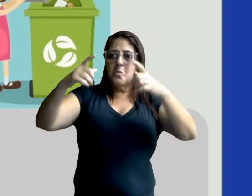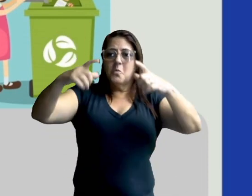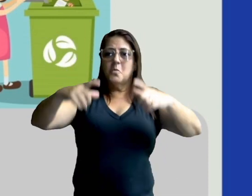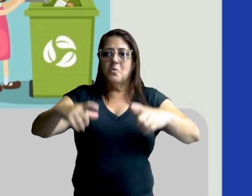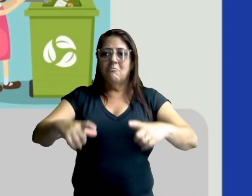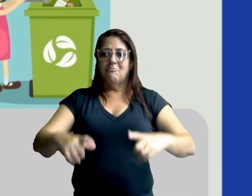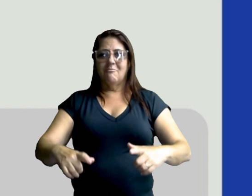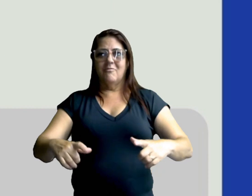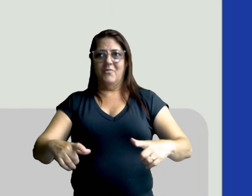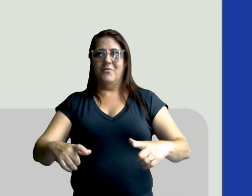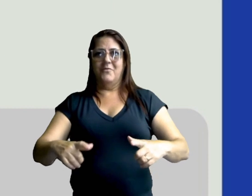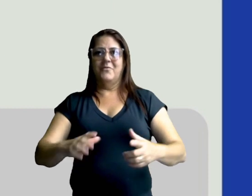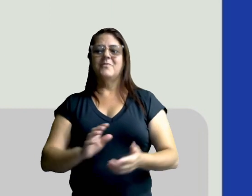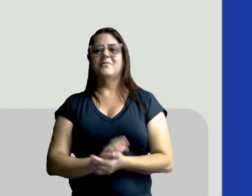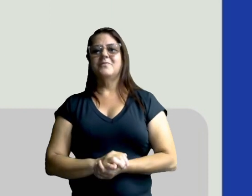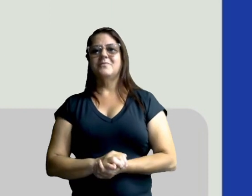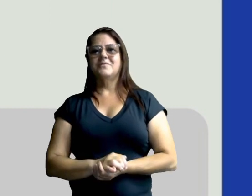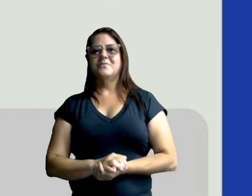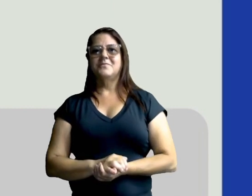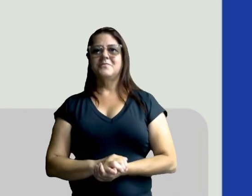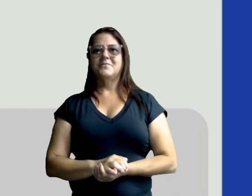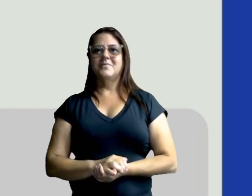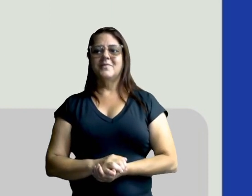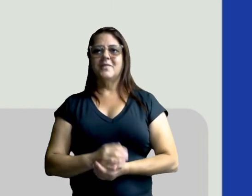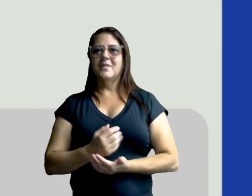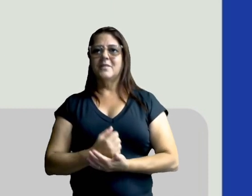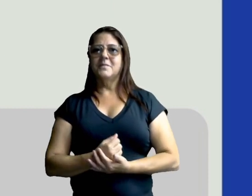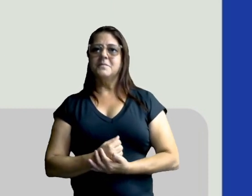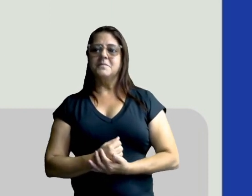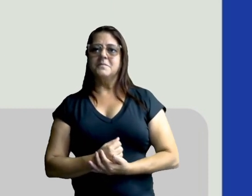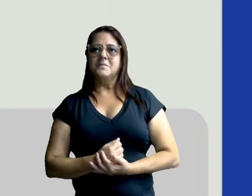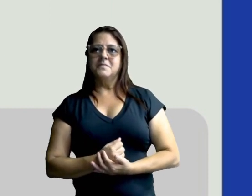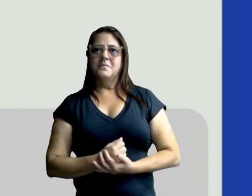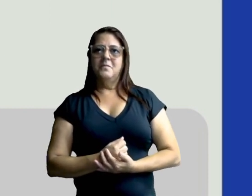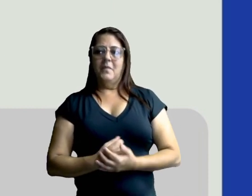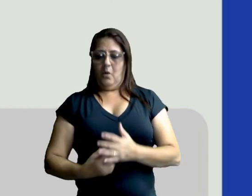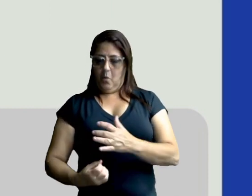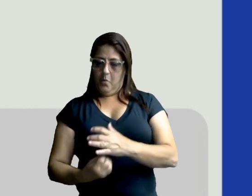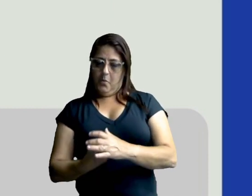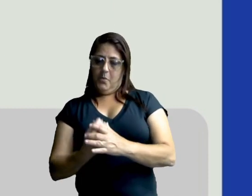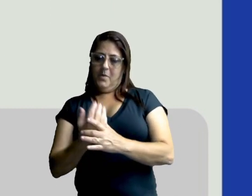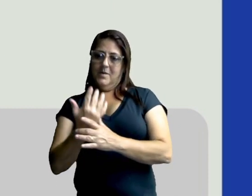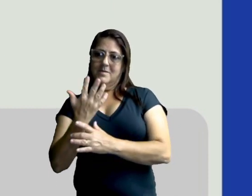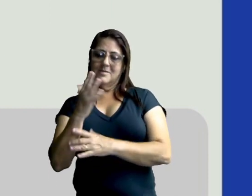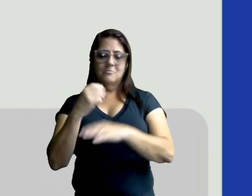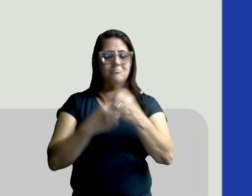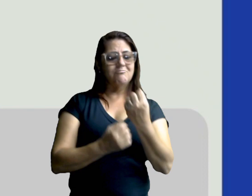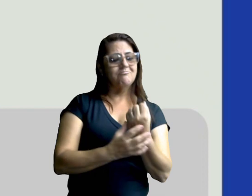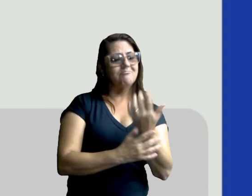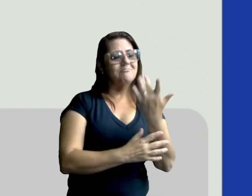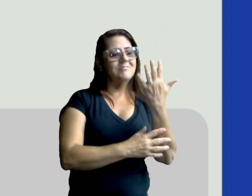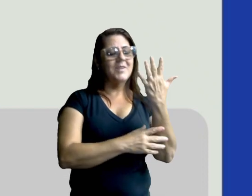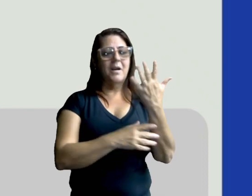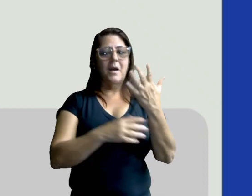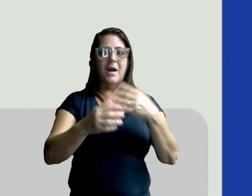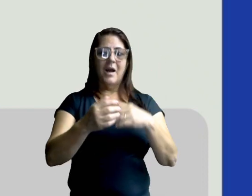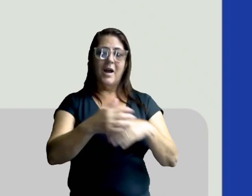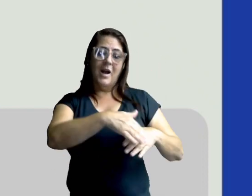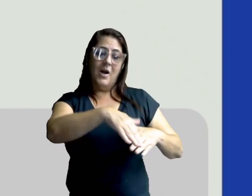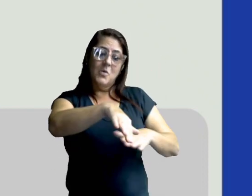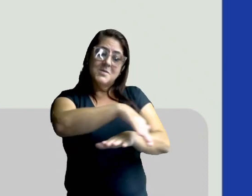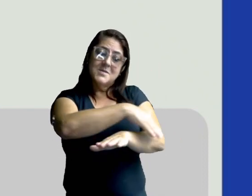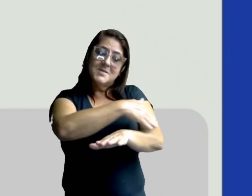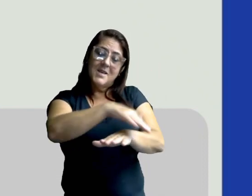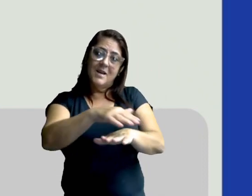meio ambiente, isso mesmo. Então vamos lá. O plantio de árvores nas calçadas e nas praças oferece